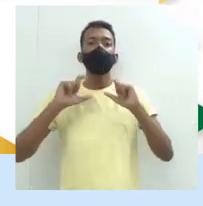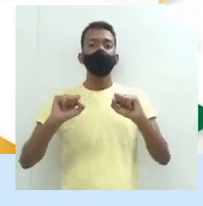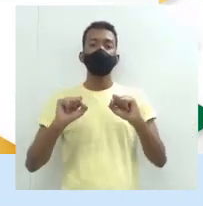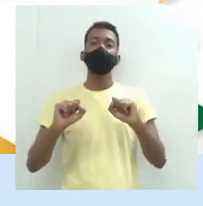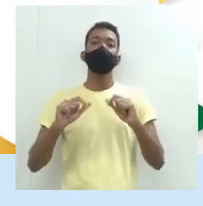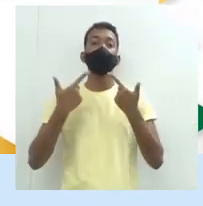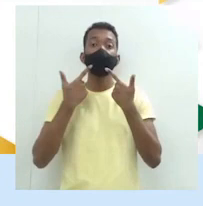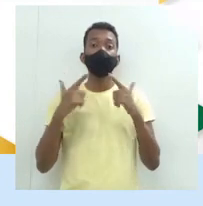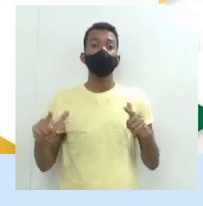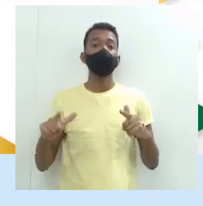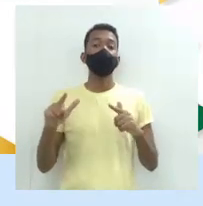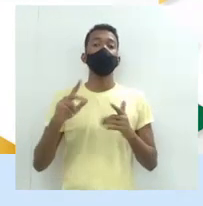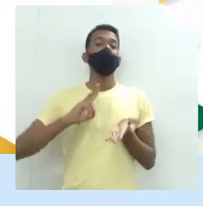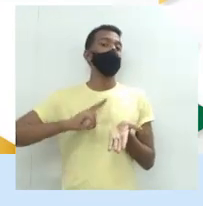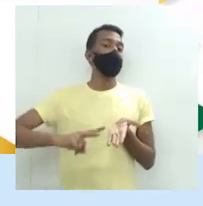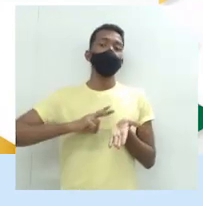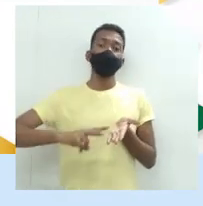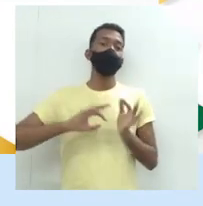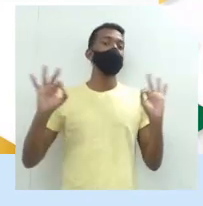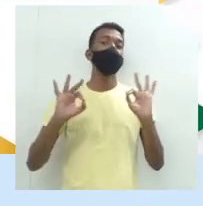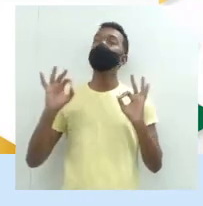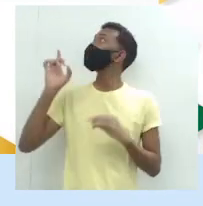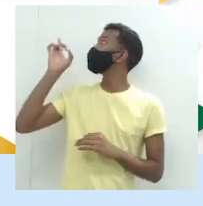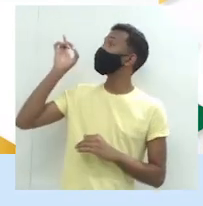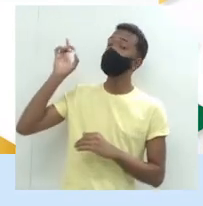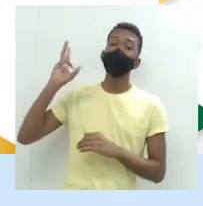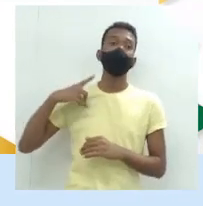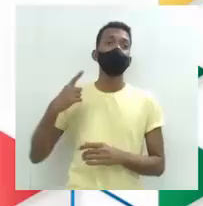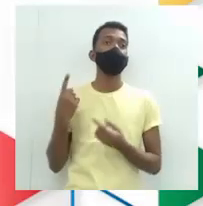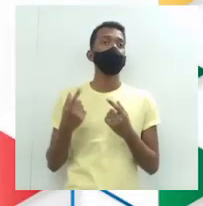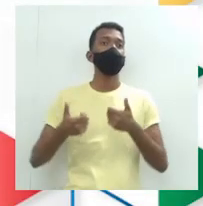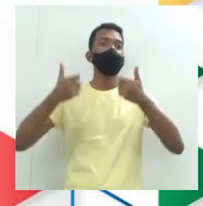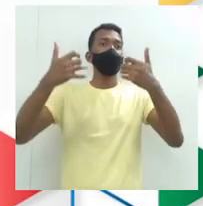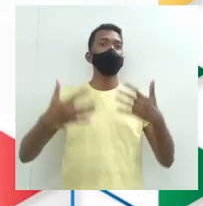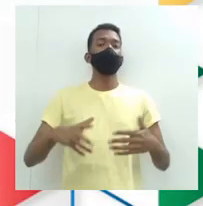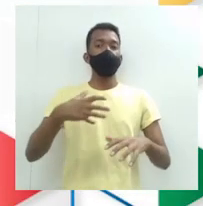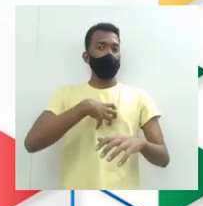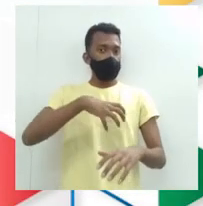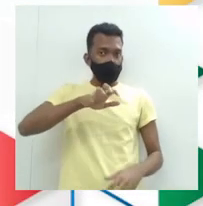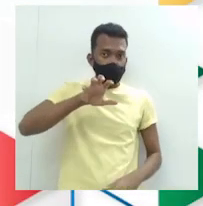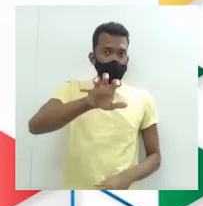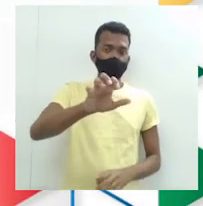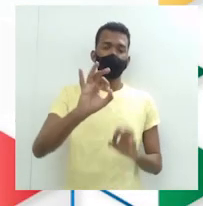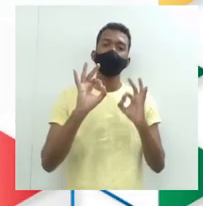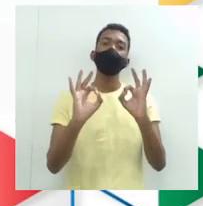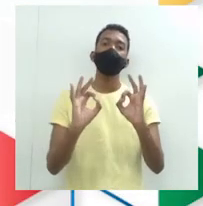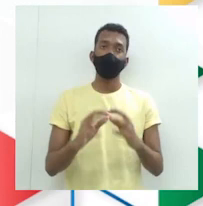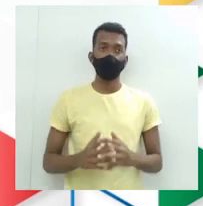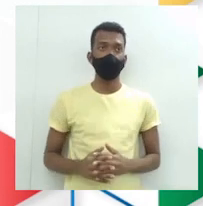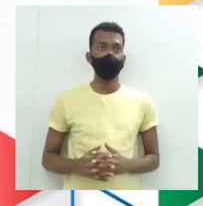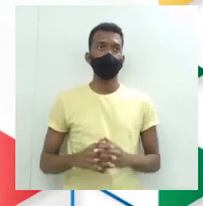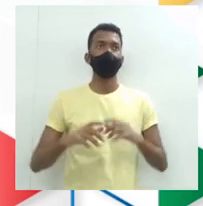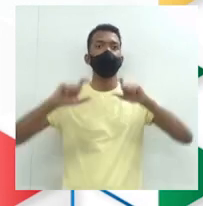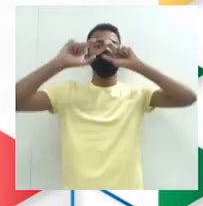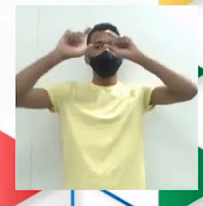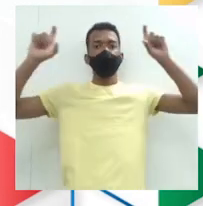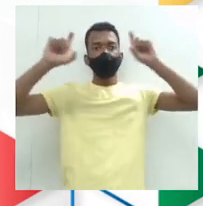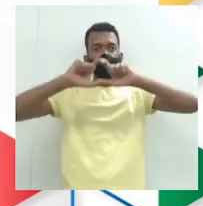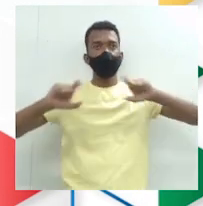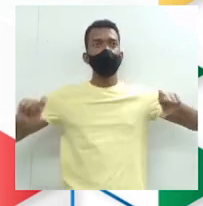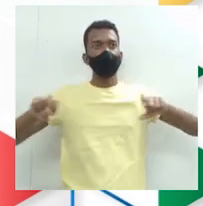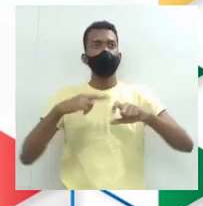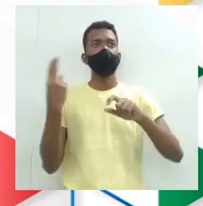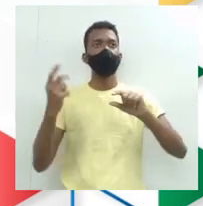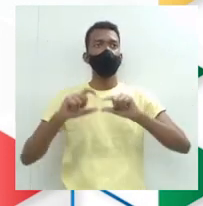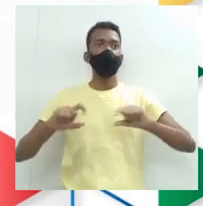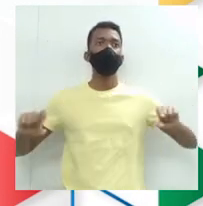verbal. A linguagem não verbal já denuncia o conteúdo, sensibiliza mesmo. O título ou subtítulo, às